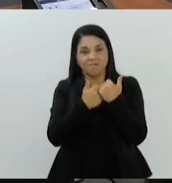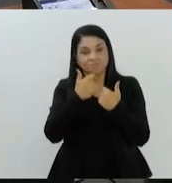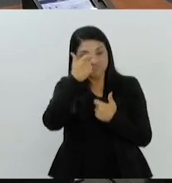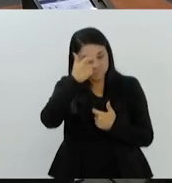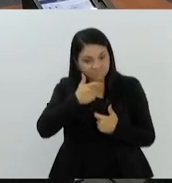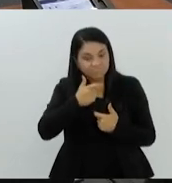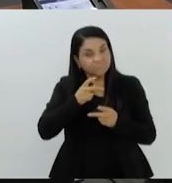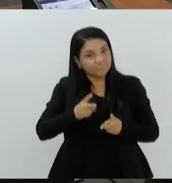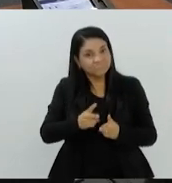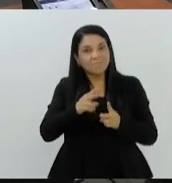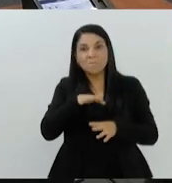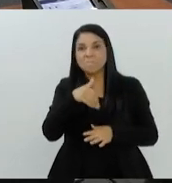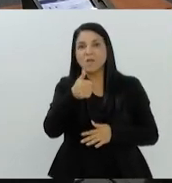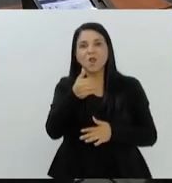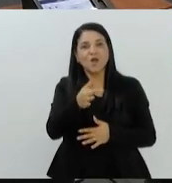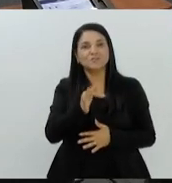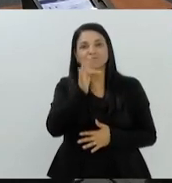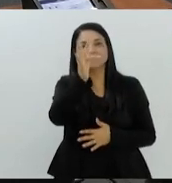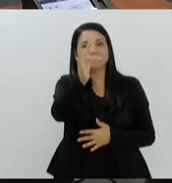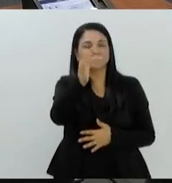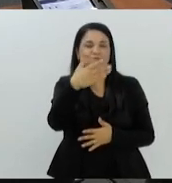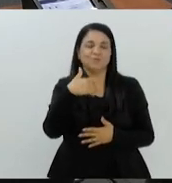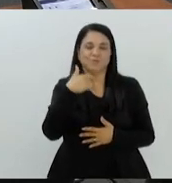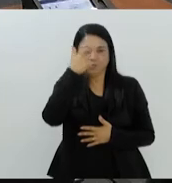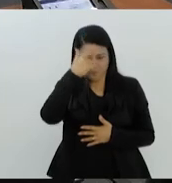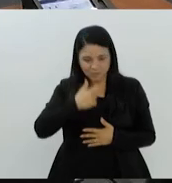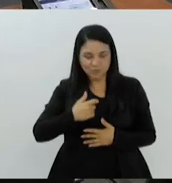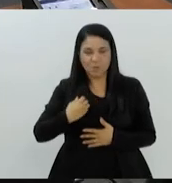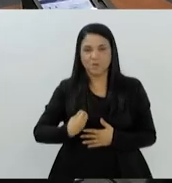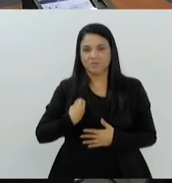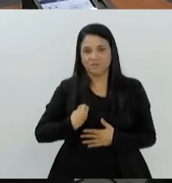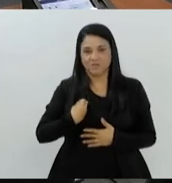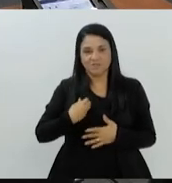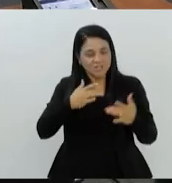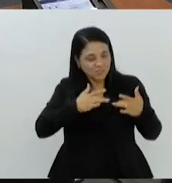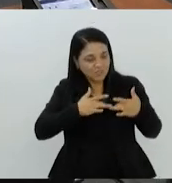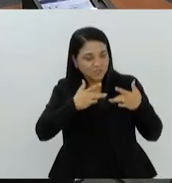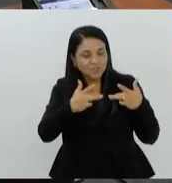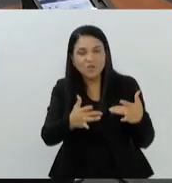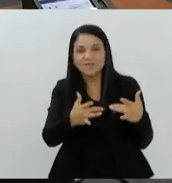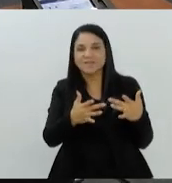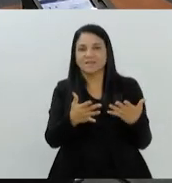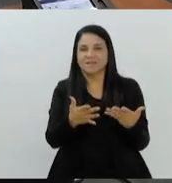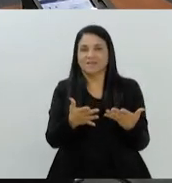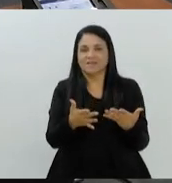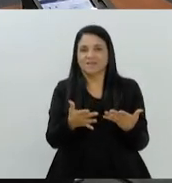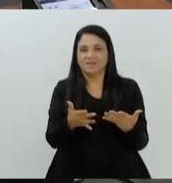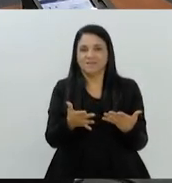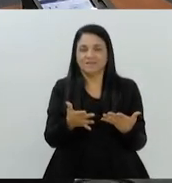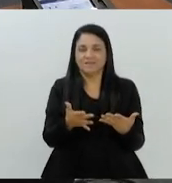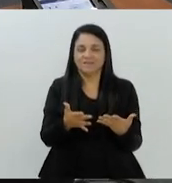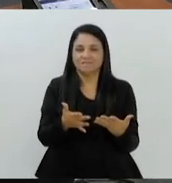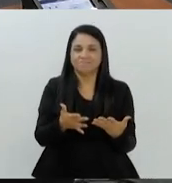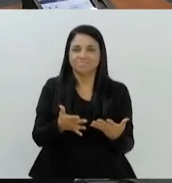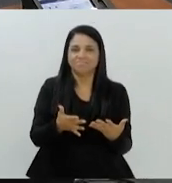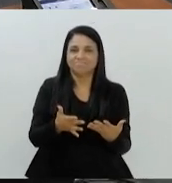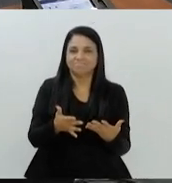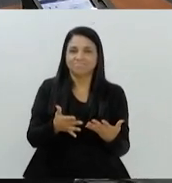melhores, isso nos faz pessoas mais solidárias. E eu acho que, com